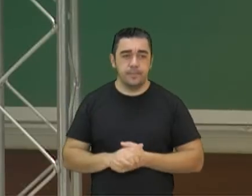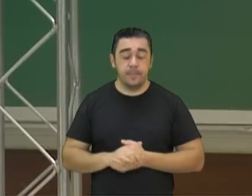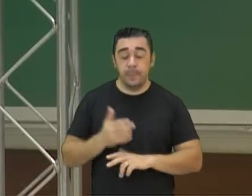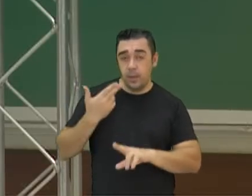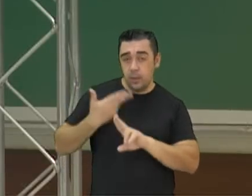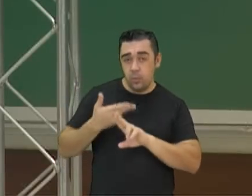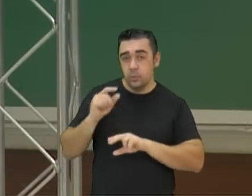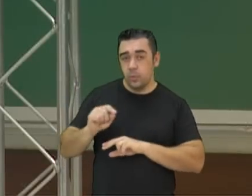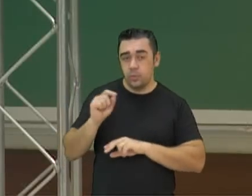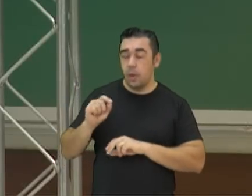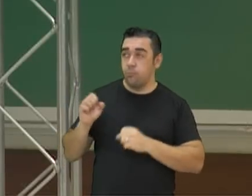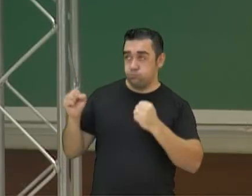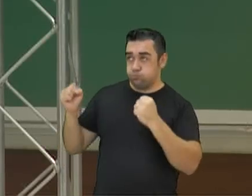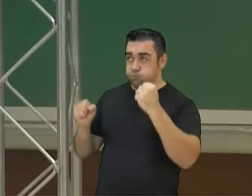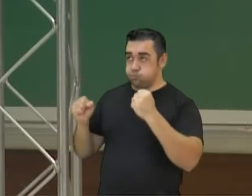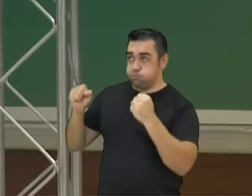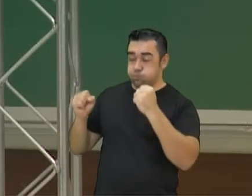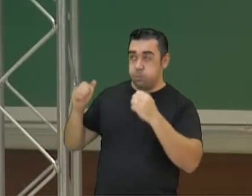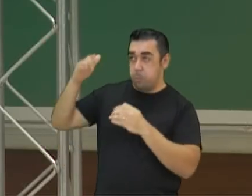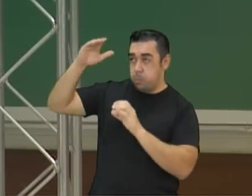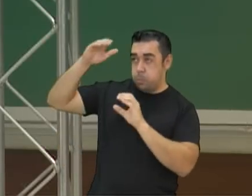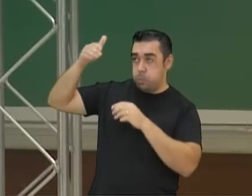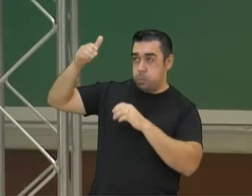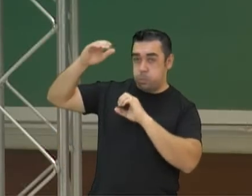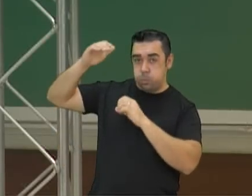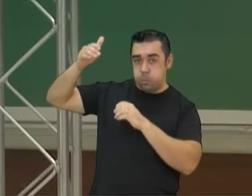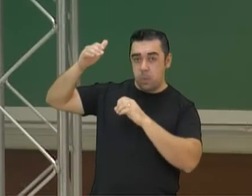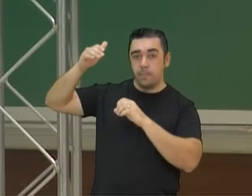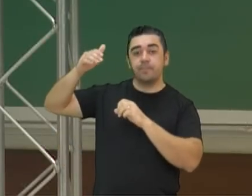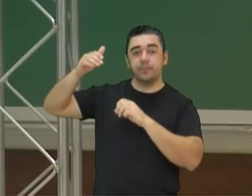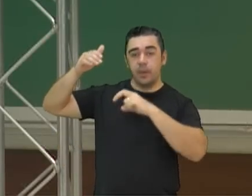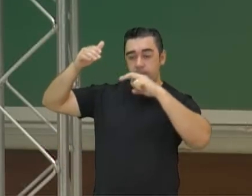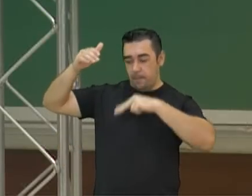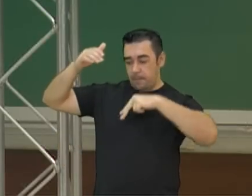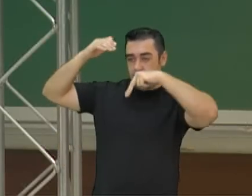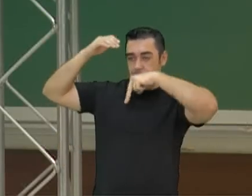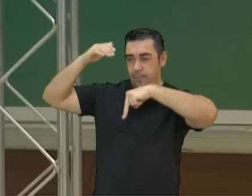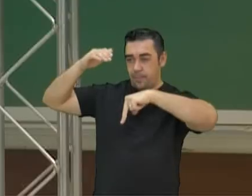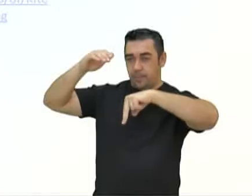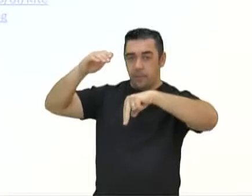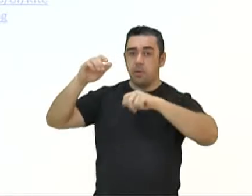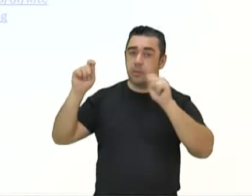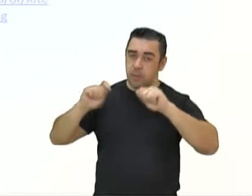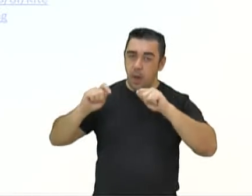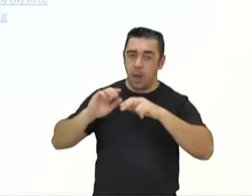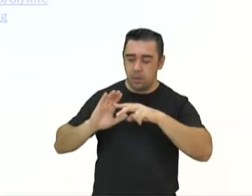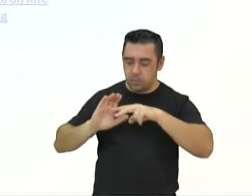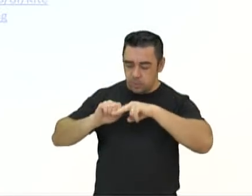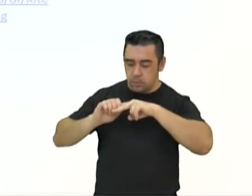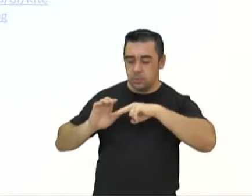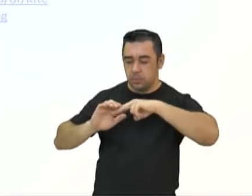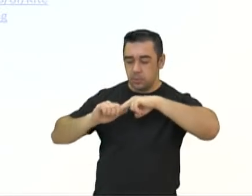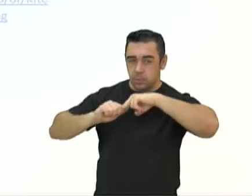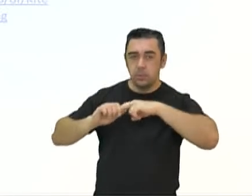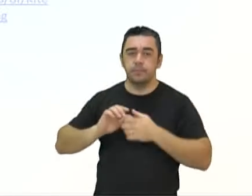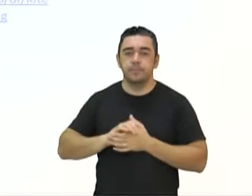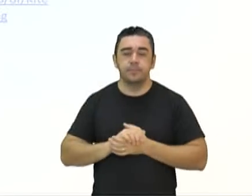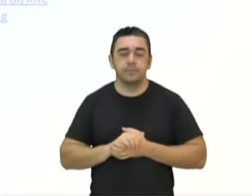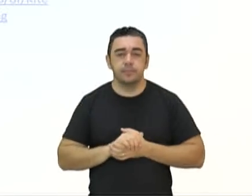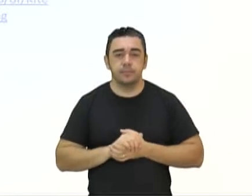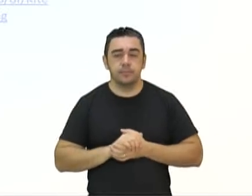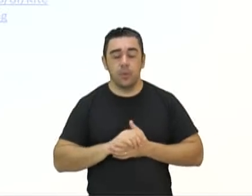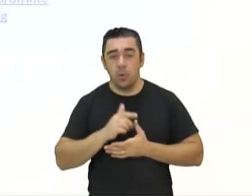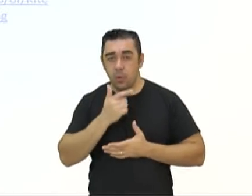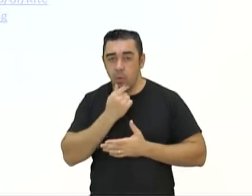Utiliza uma pipa e uma prancha, que pode ou não possuir alças para os pés. O